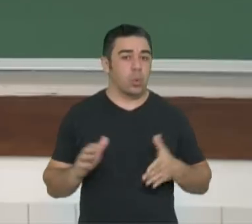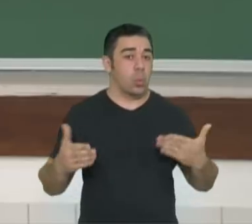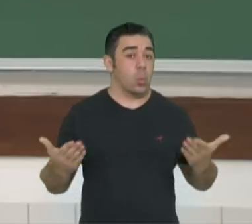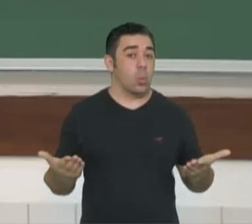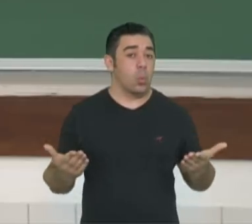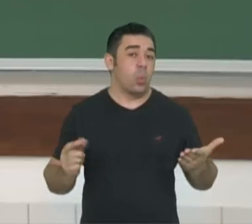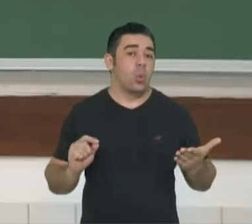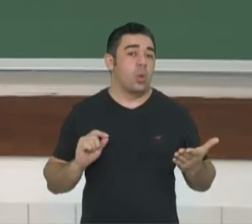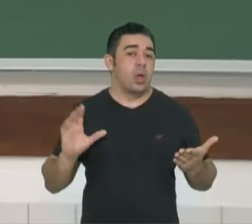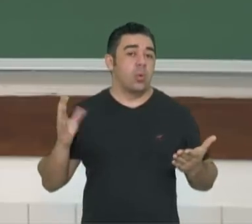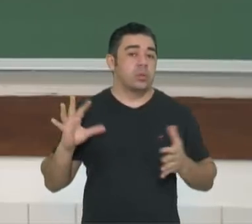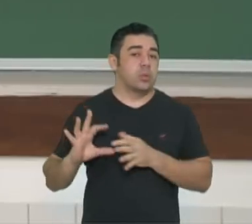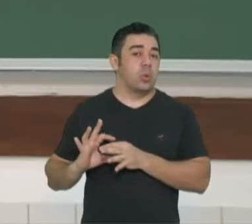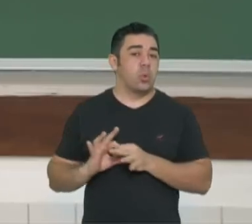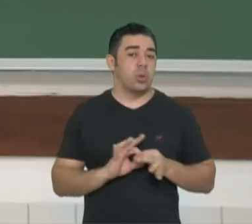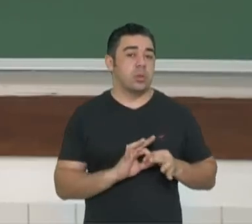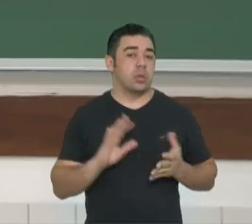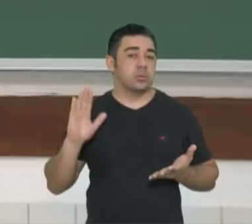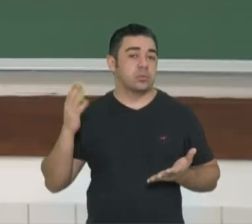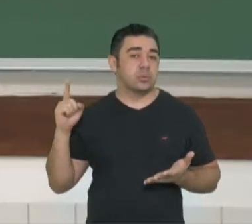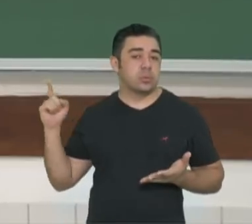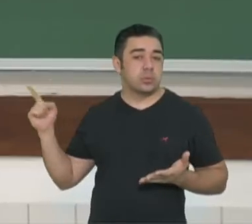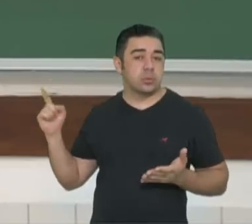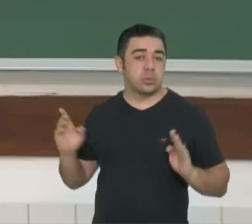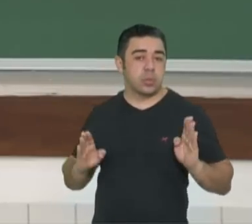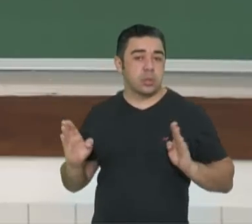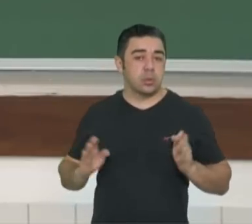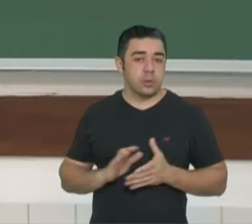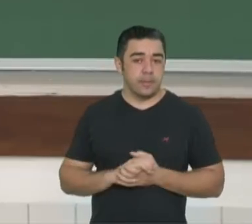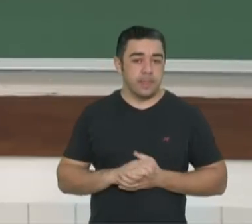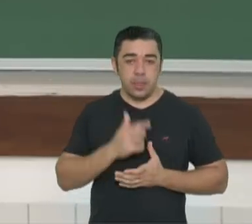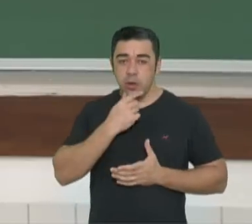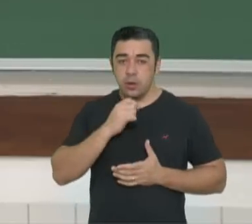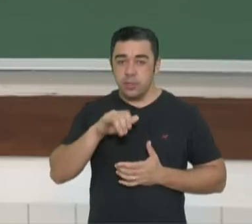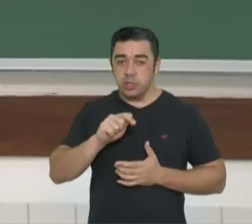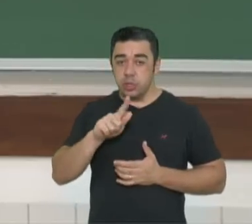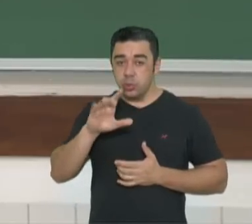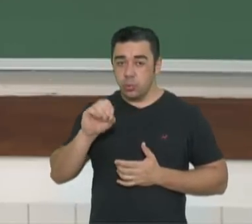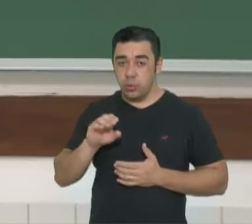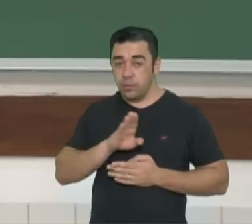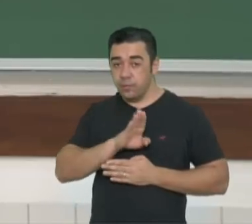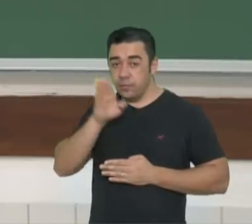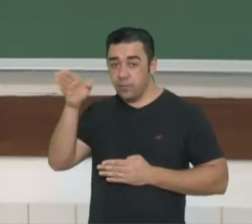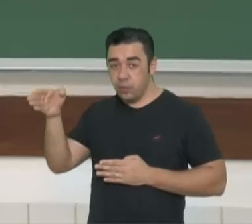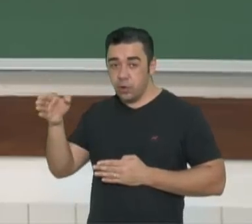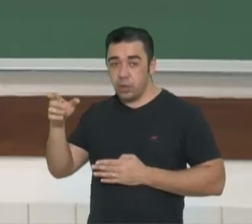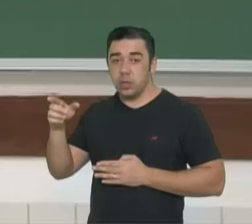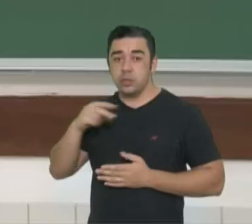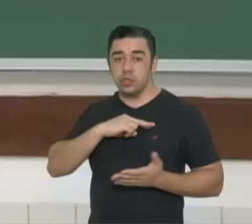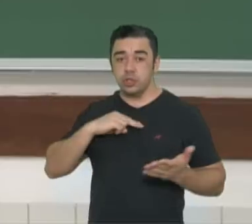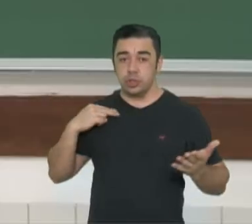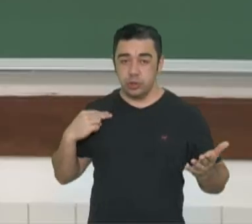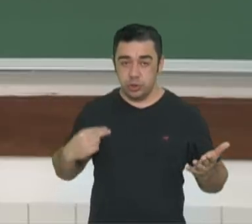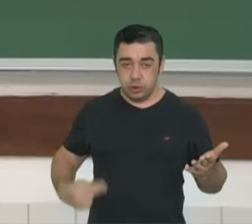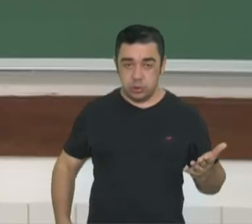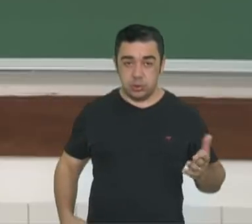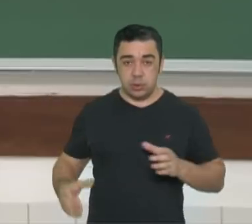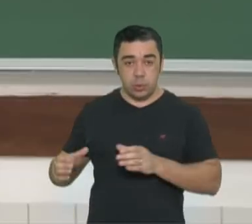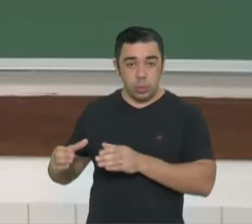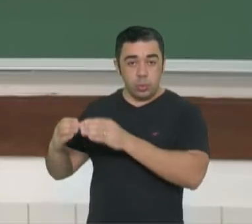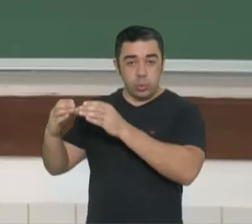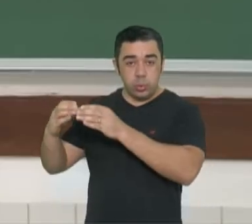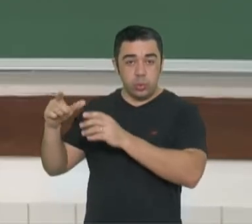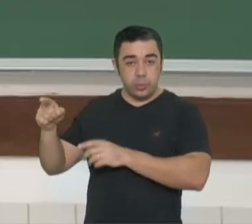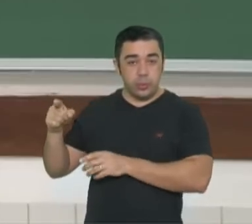qual é o contexto aí do impasse? O Jango estava visitando a China, um dos líderes do bloco socialista